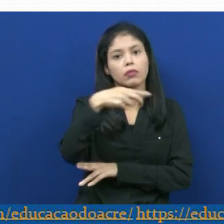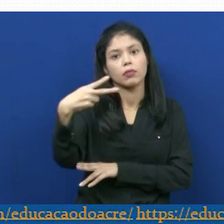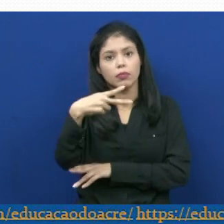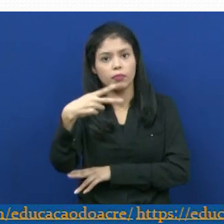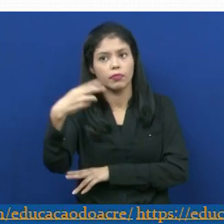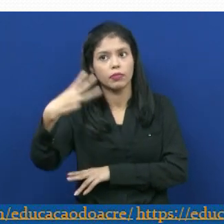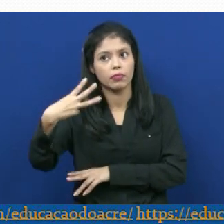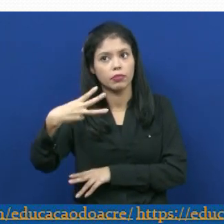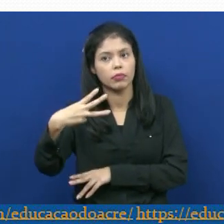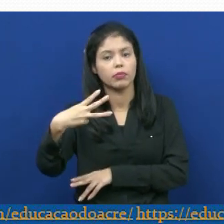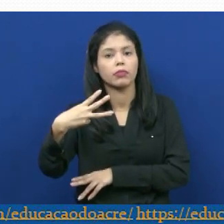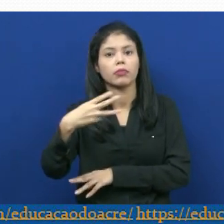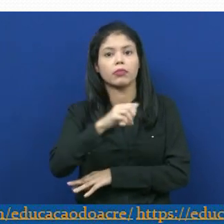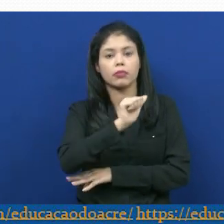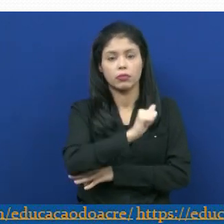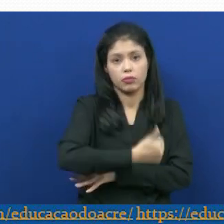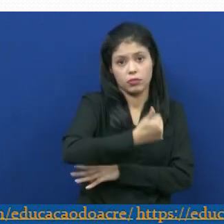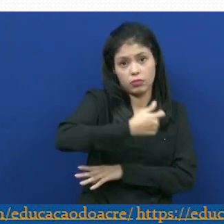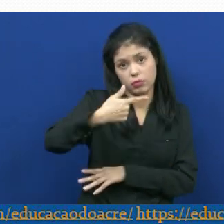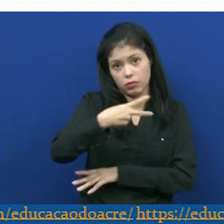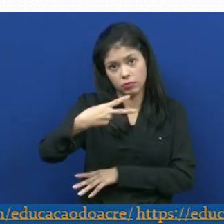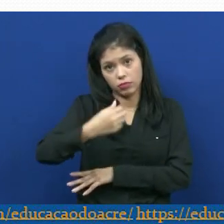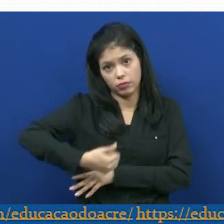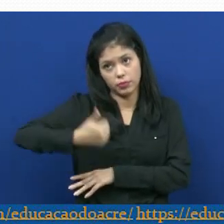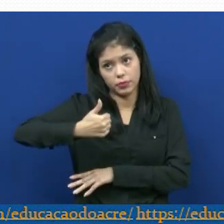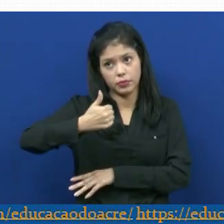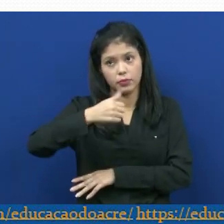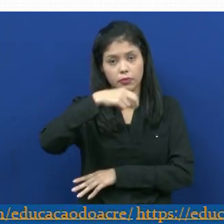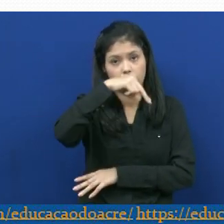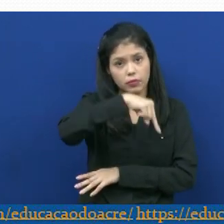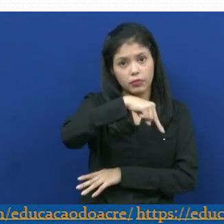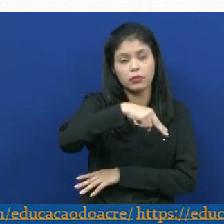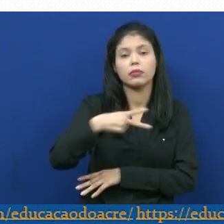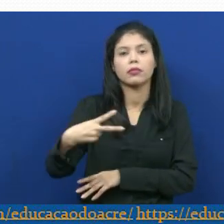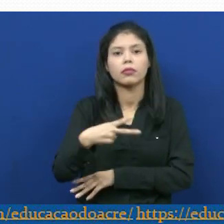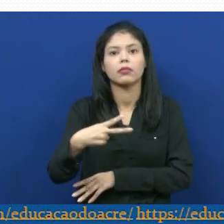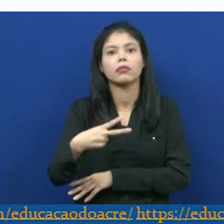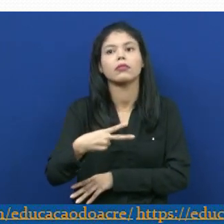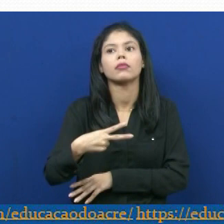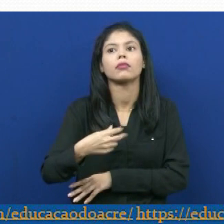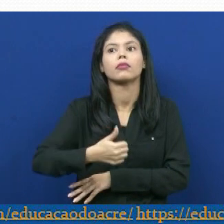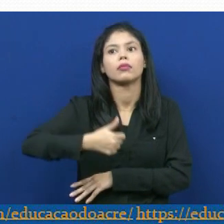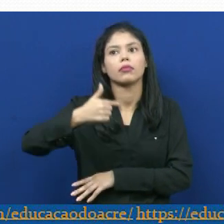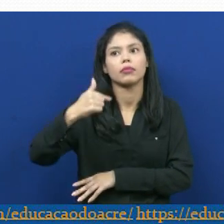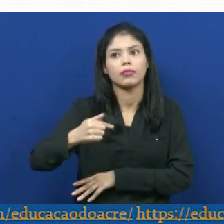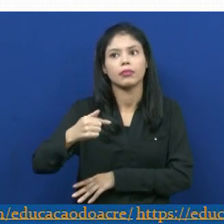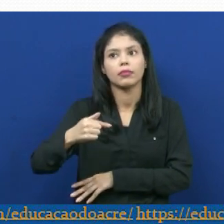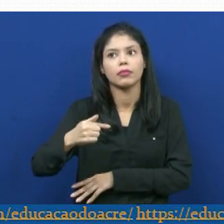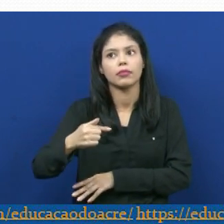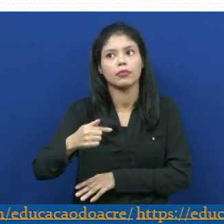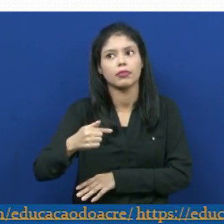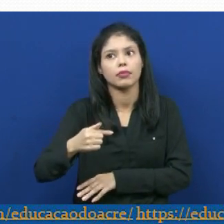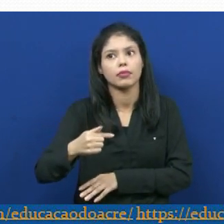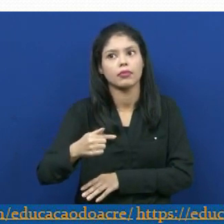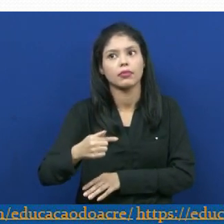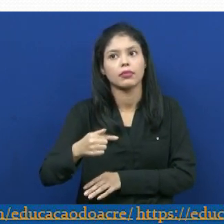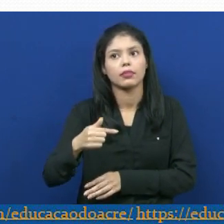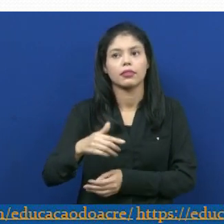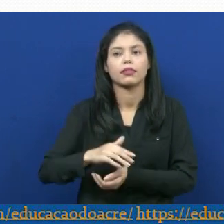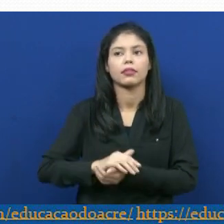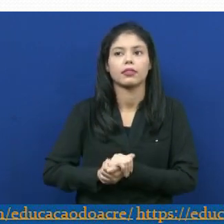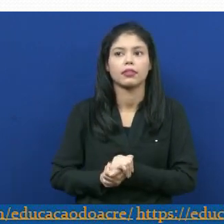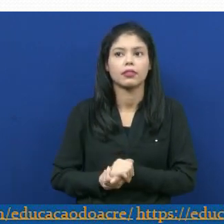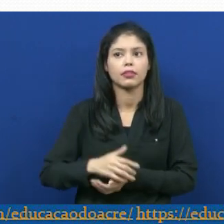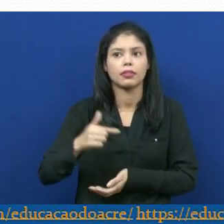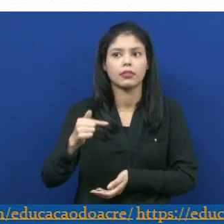3, vou ter o meu primeiro termo igual a 1, e esse n insiste em aparecer trocado. Aí